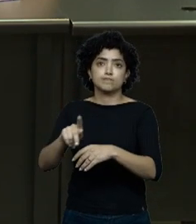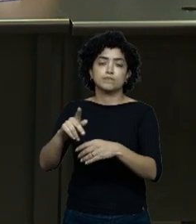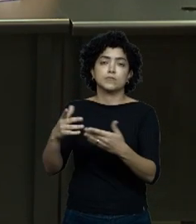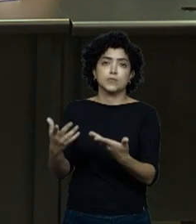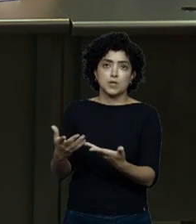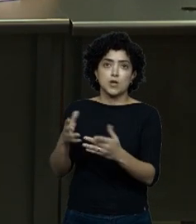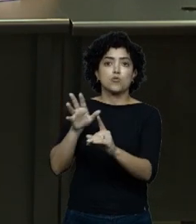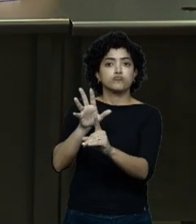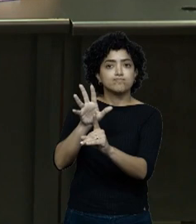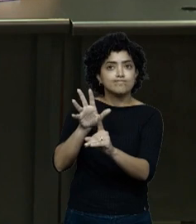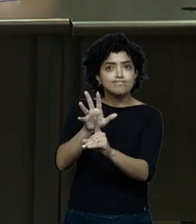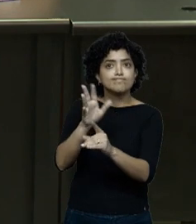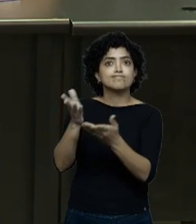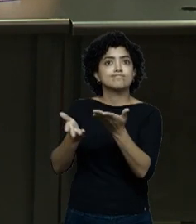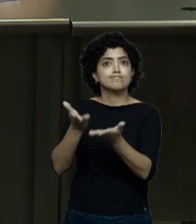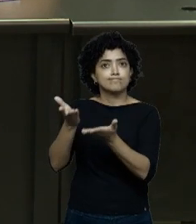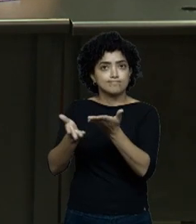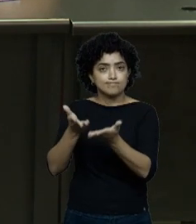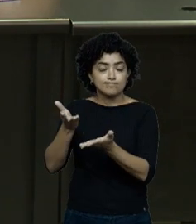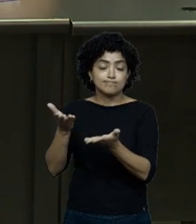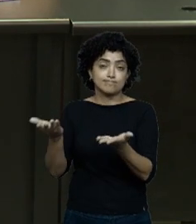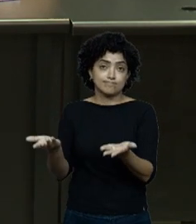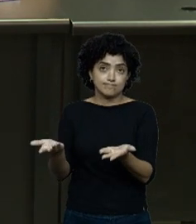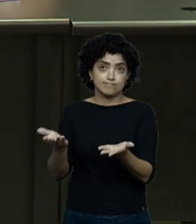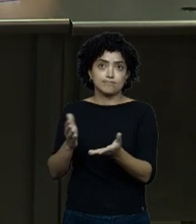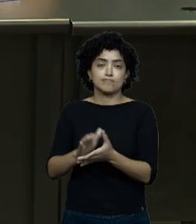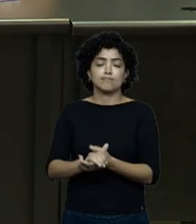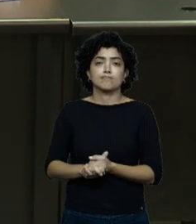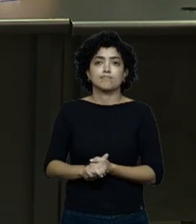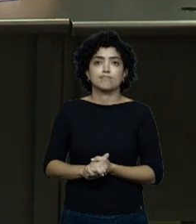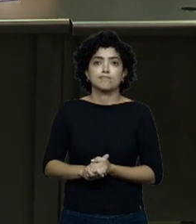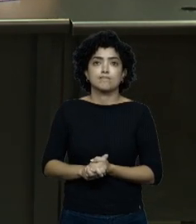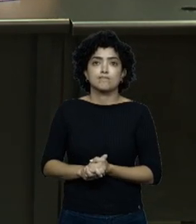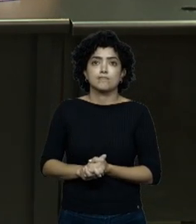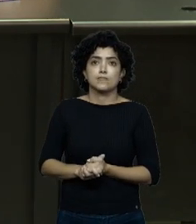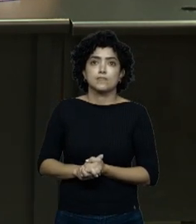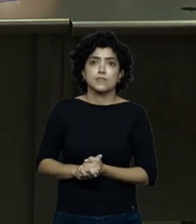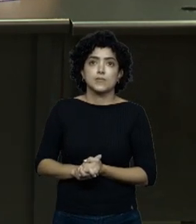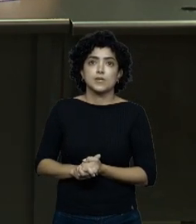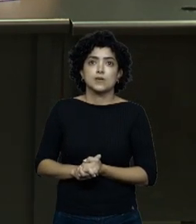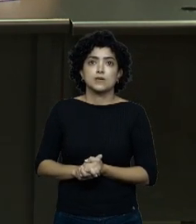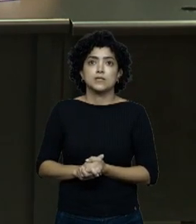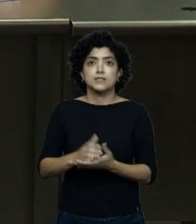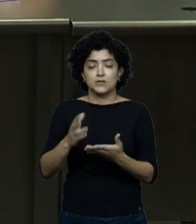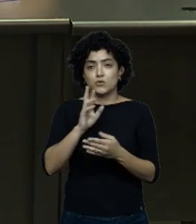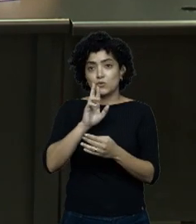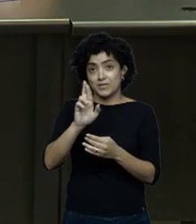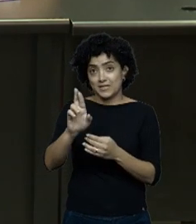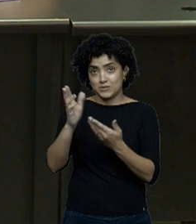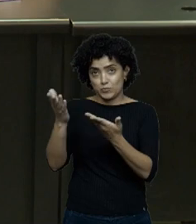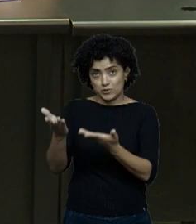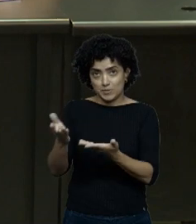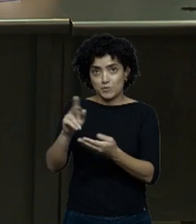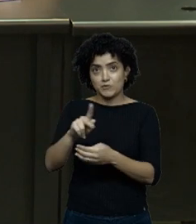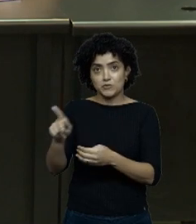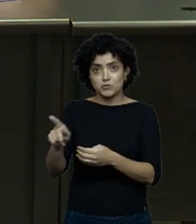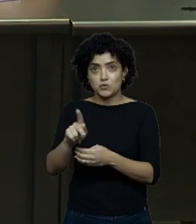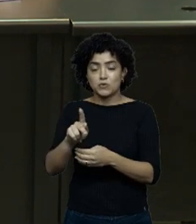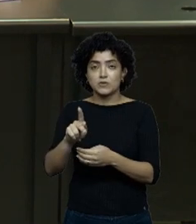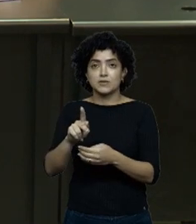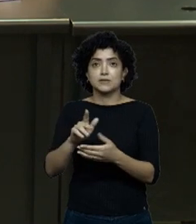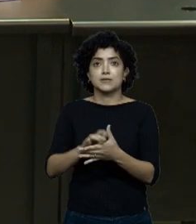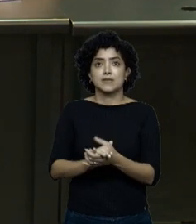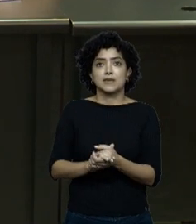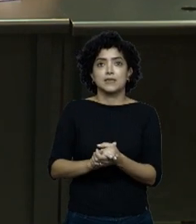no atendimento dos Estudantes como me parece ser o caso então é o que eu queria responder para Cristiane que uma coisa não impede a outra